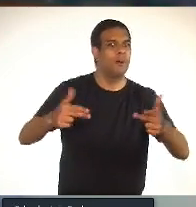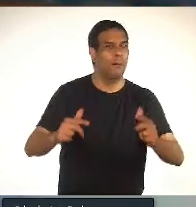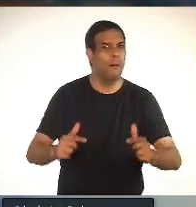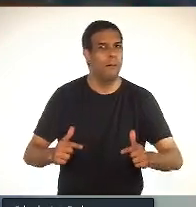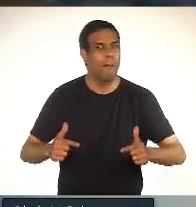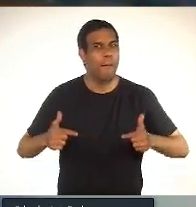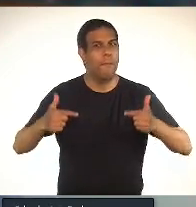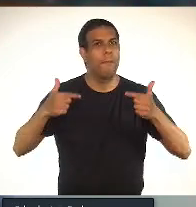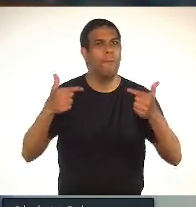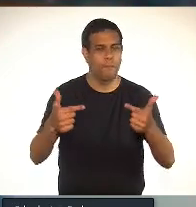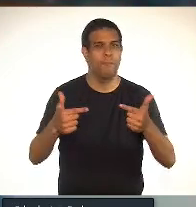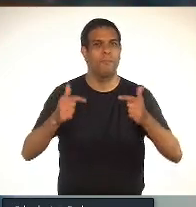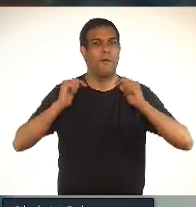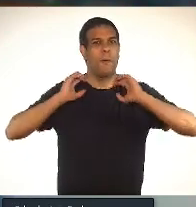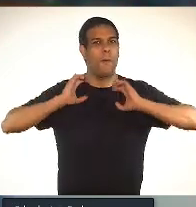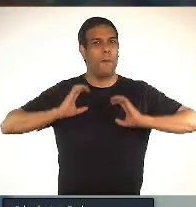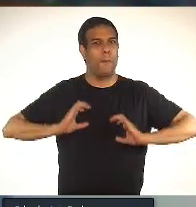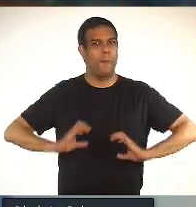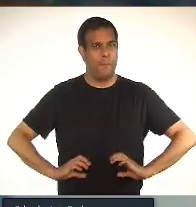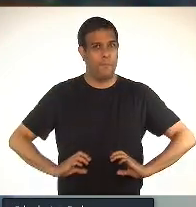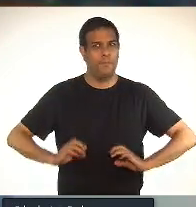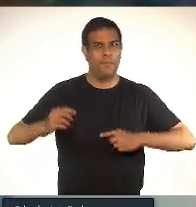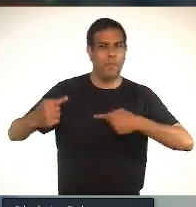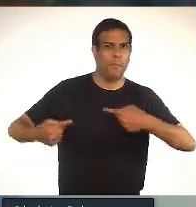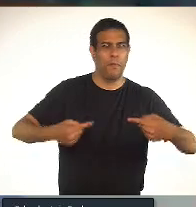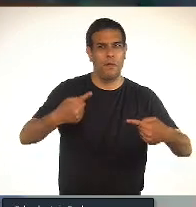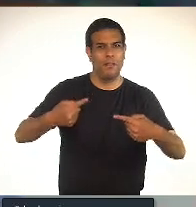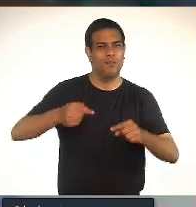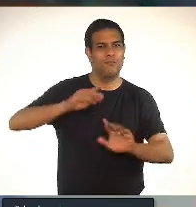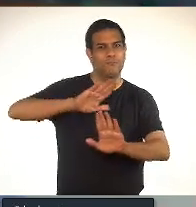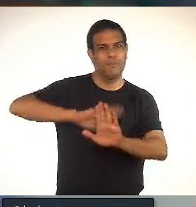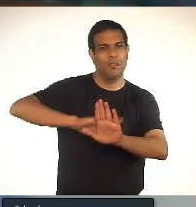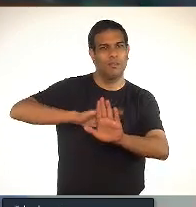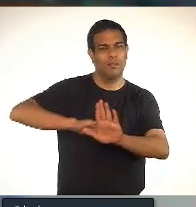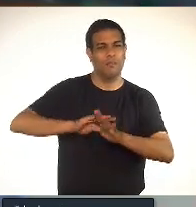seus comportamentos políticos e ideológicos.